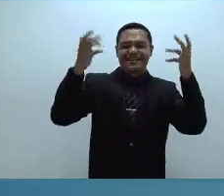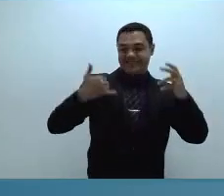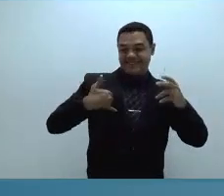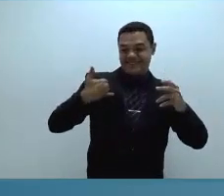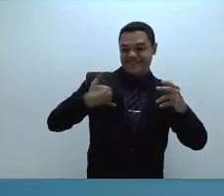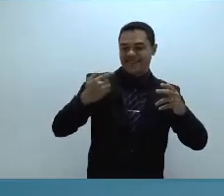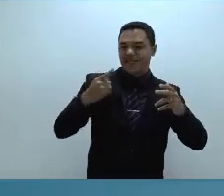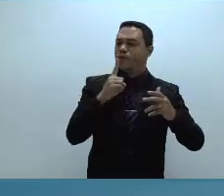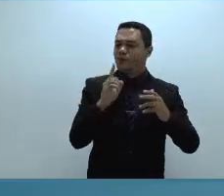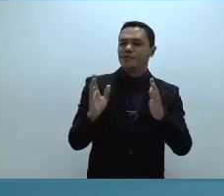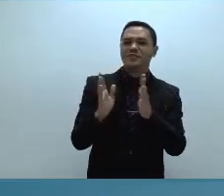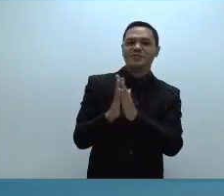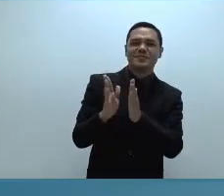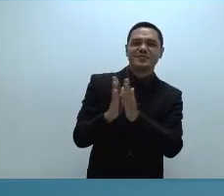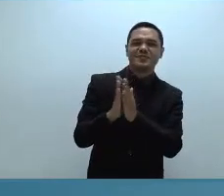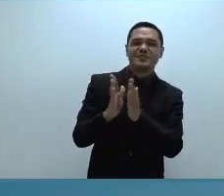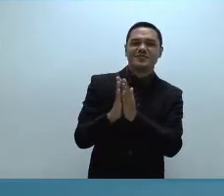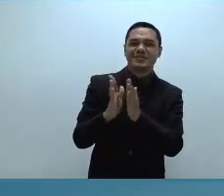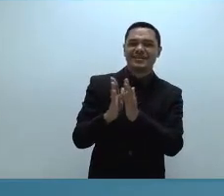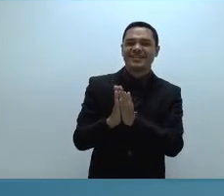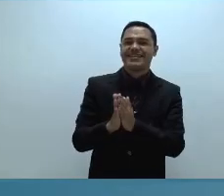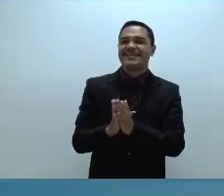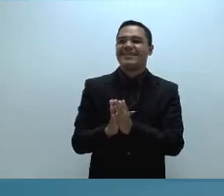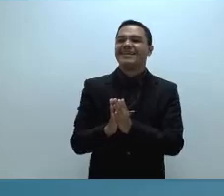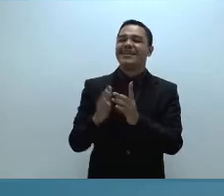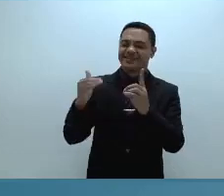colegas desembargadoras.